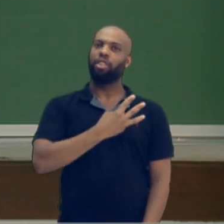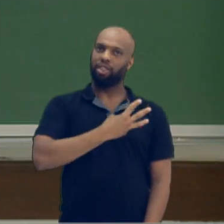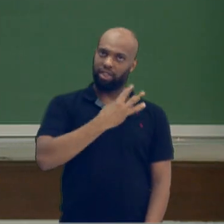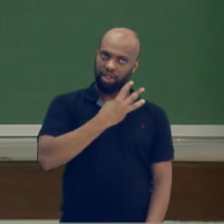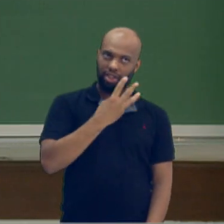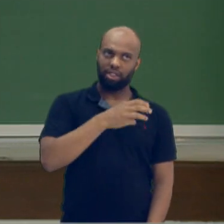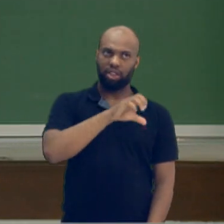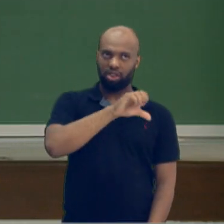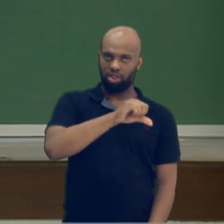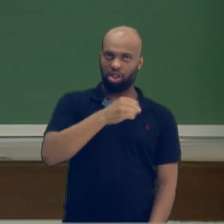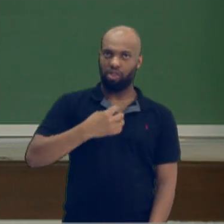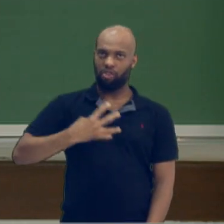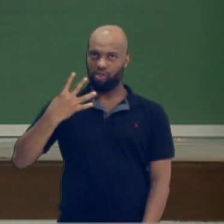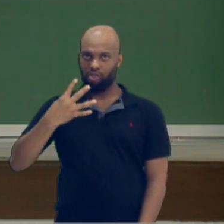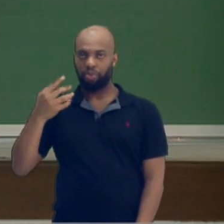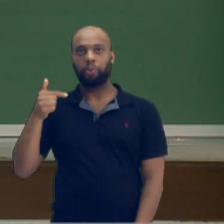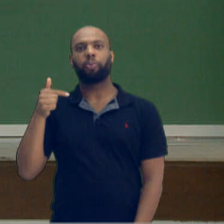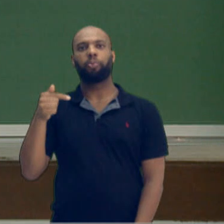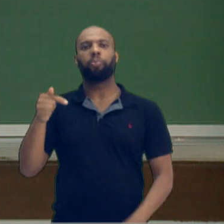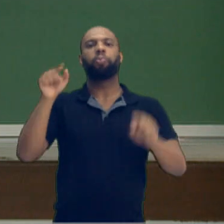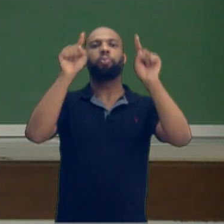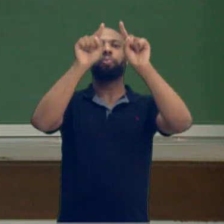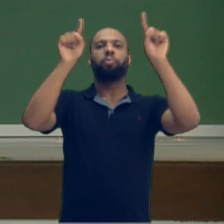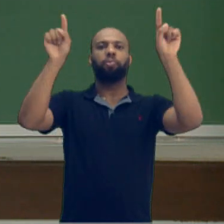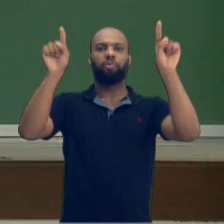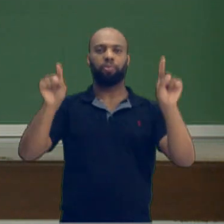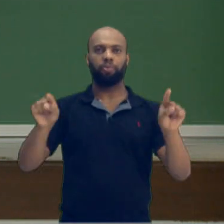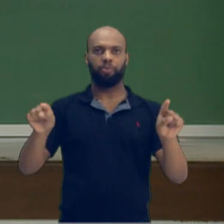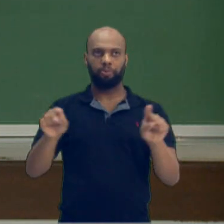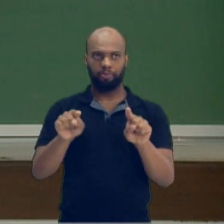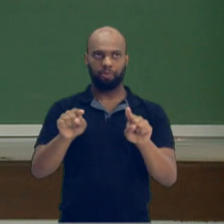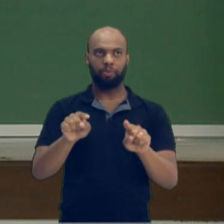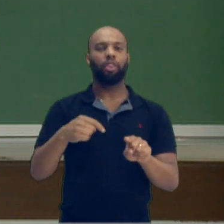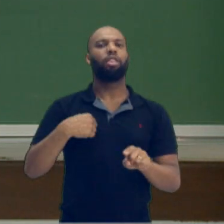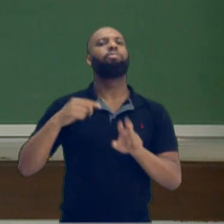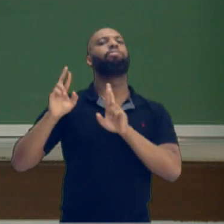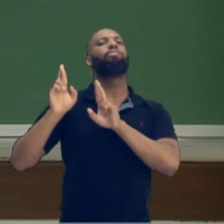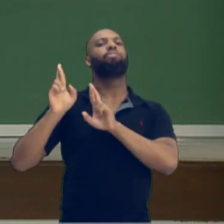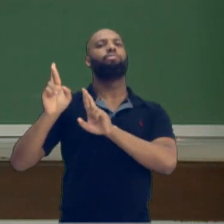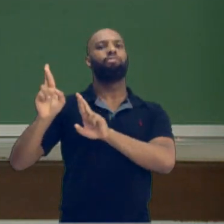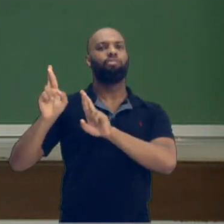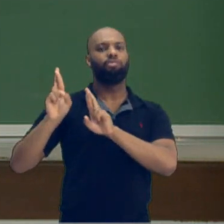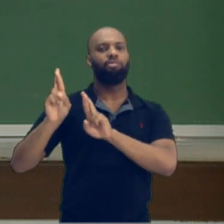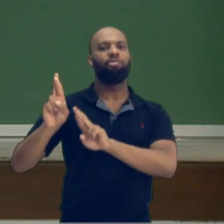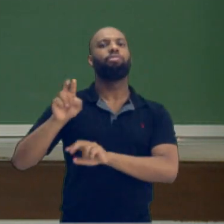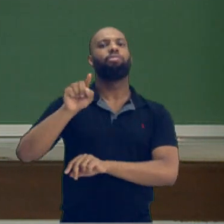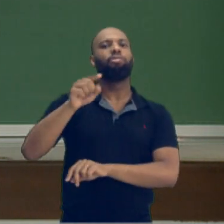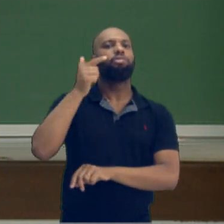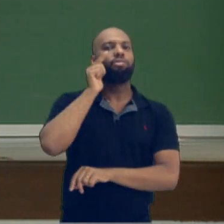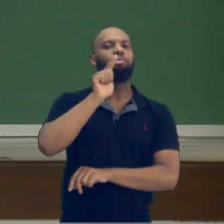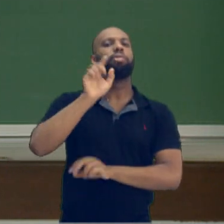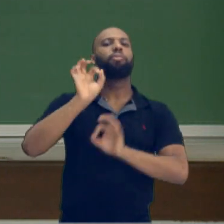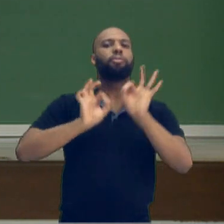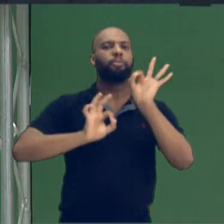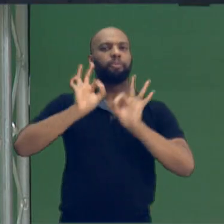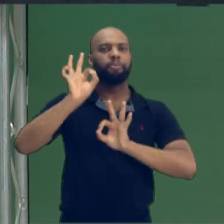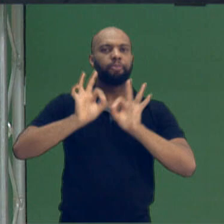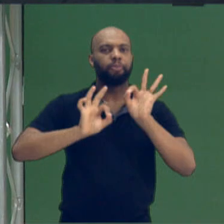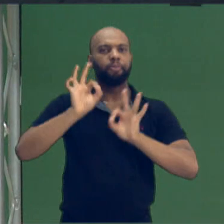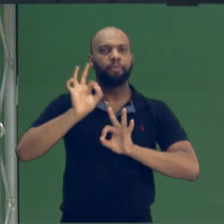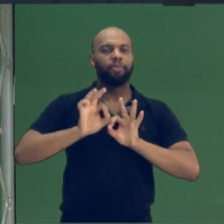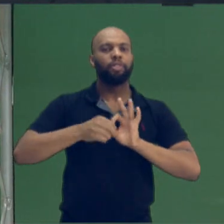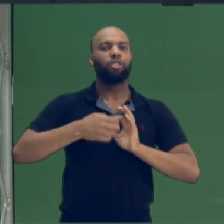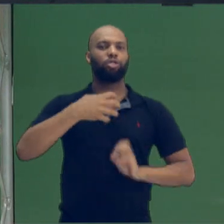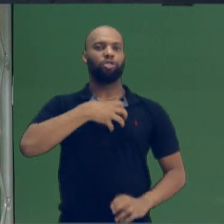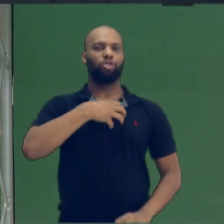terceiro elemento o 9 e o quarto elemento o 7. Espero que vocês tenham conseguido montar a matriz genérica